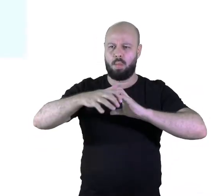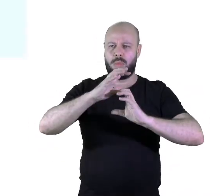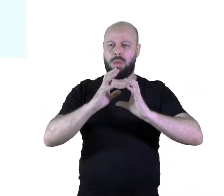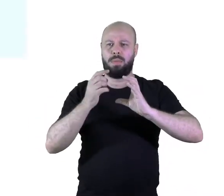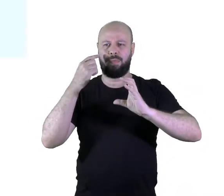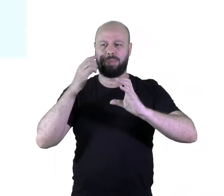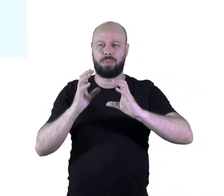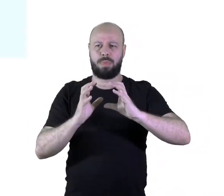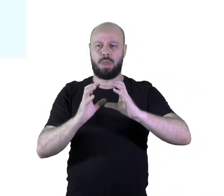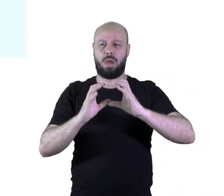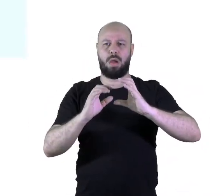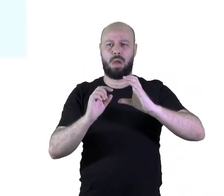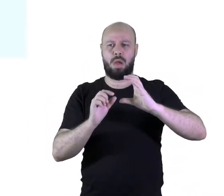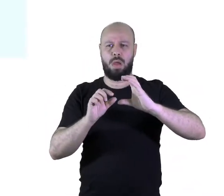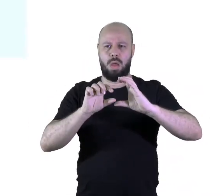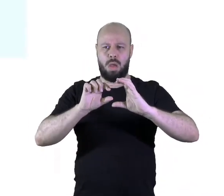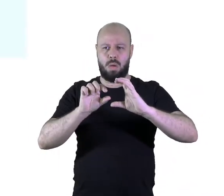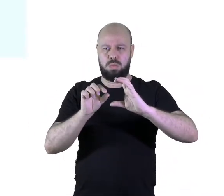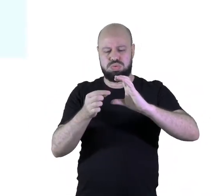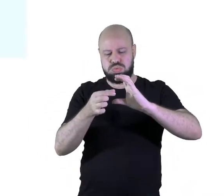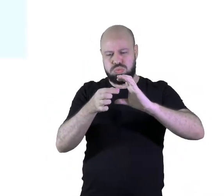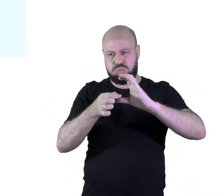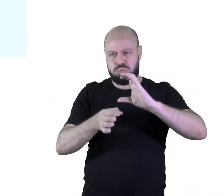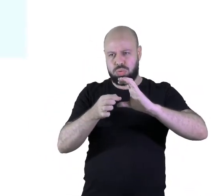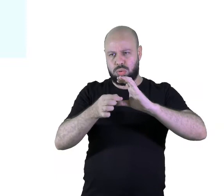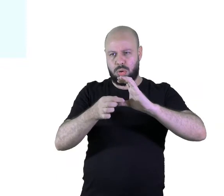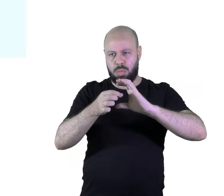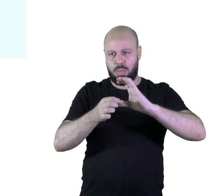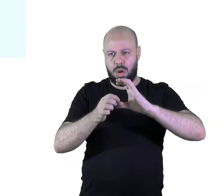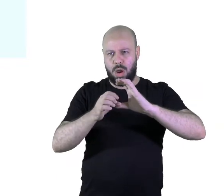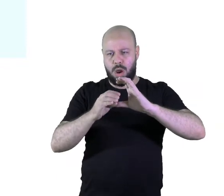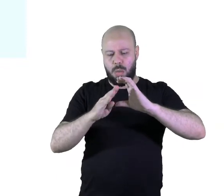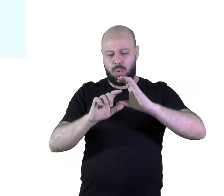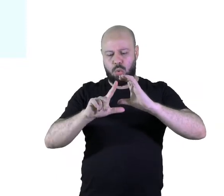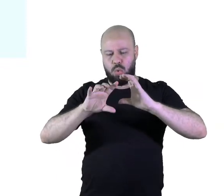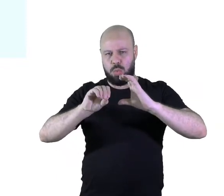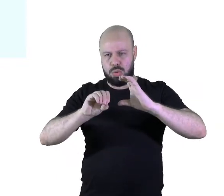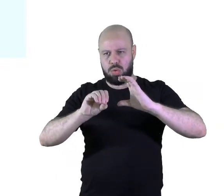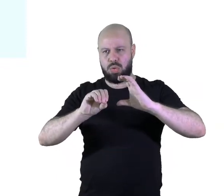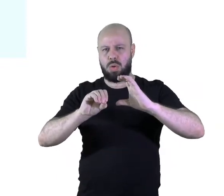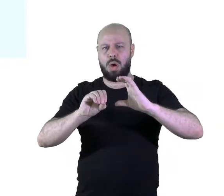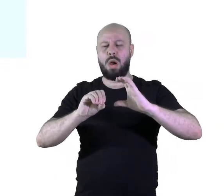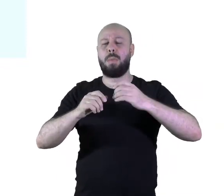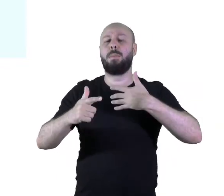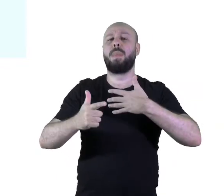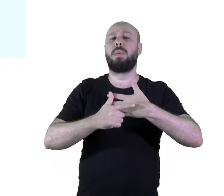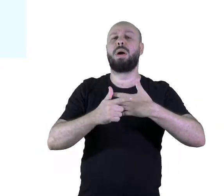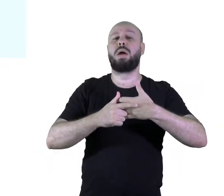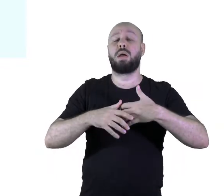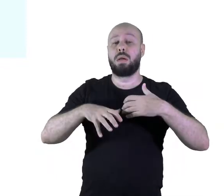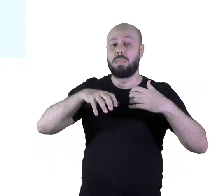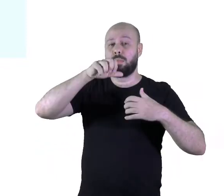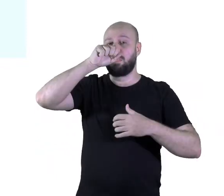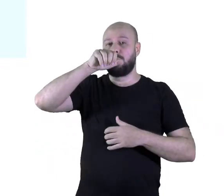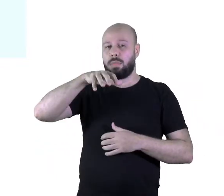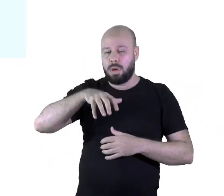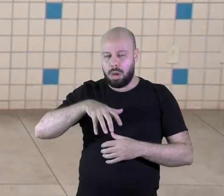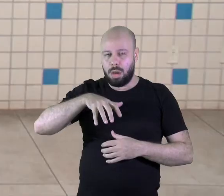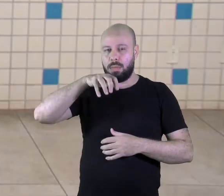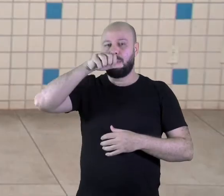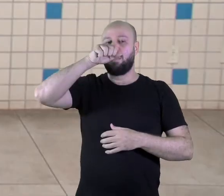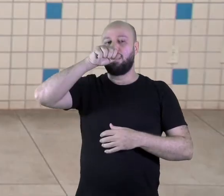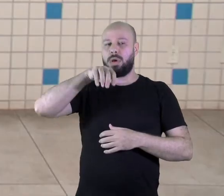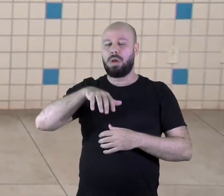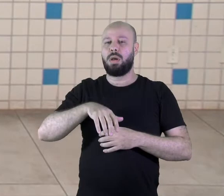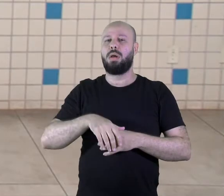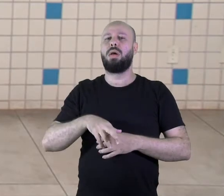nós temos o bulbo. Nessa outra imagem, ela está alongada aí, ó. O bulbo tem a função relacionada com a respiração. Então, observe onde